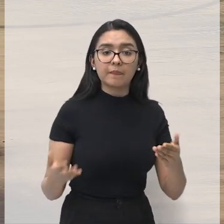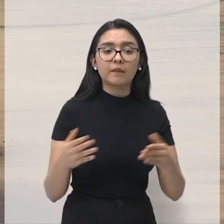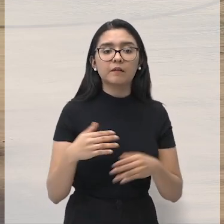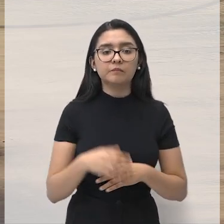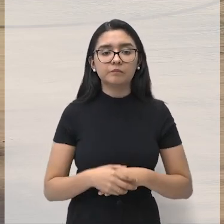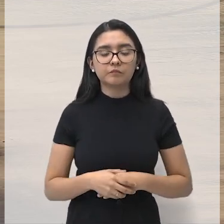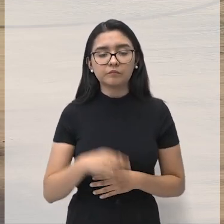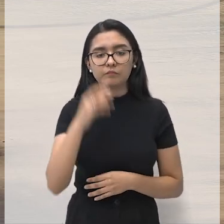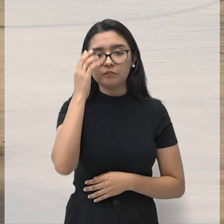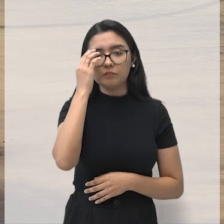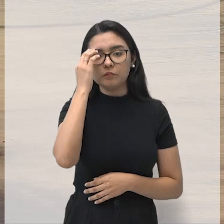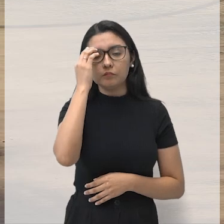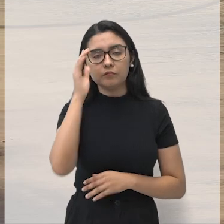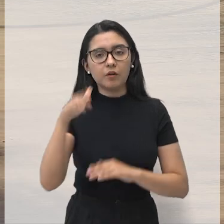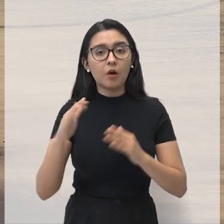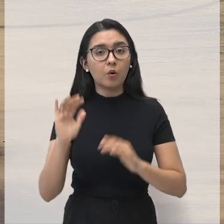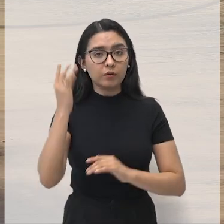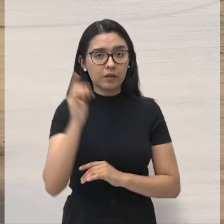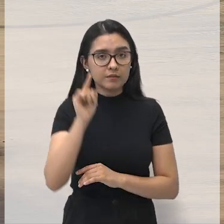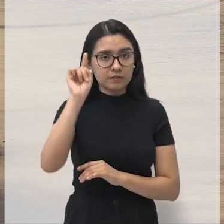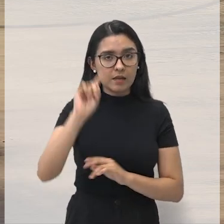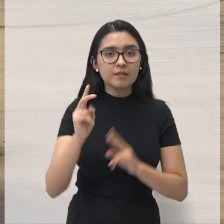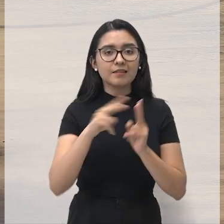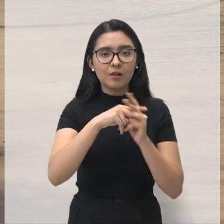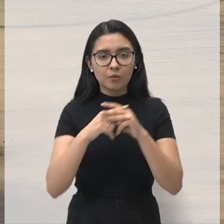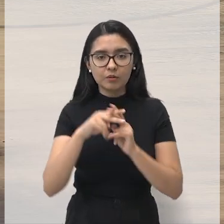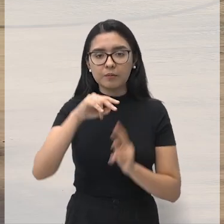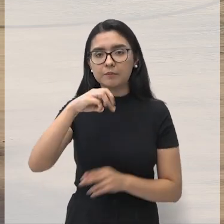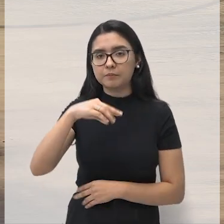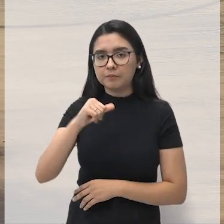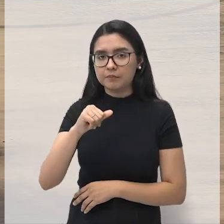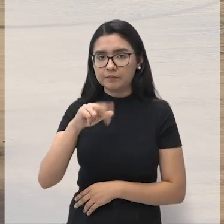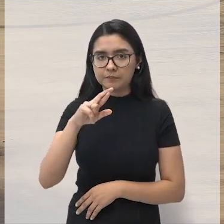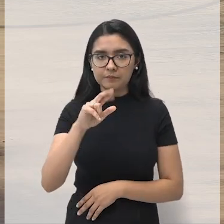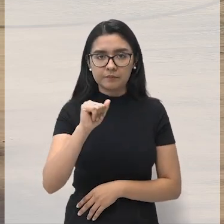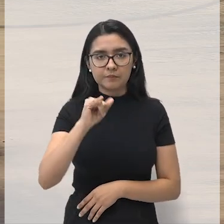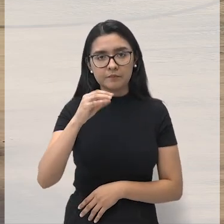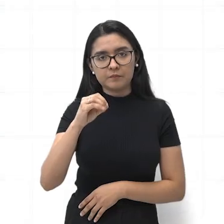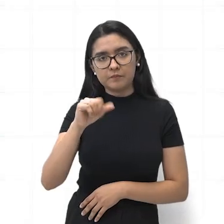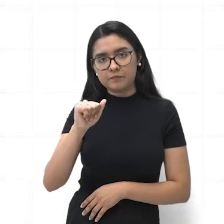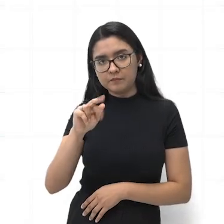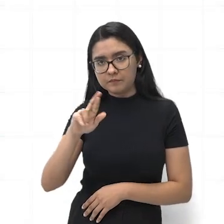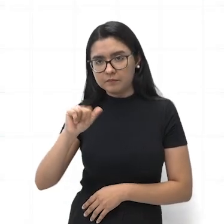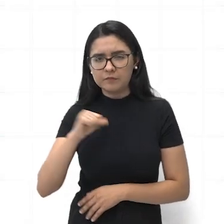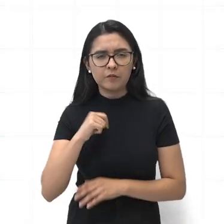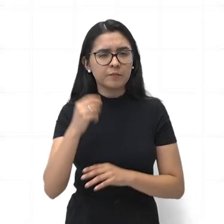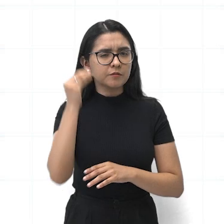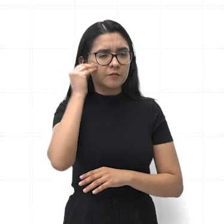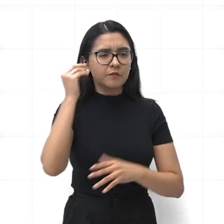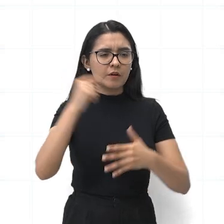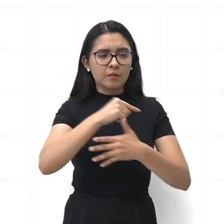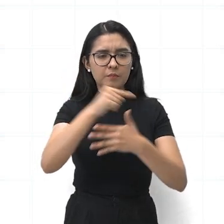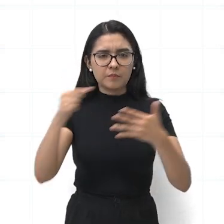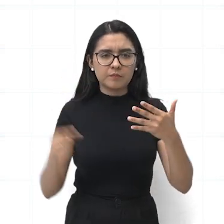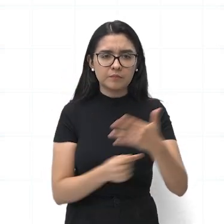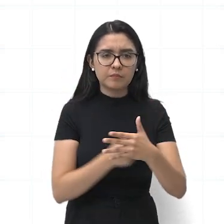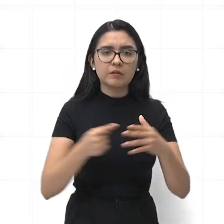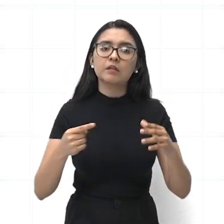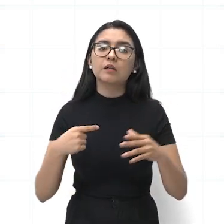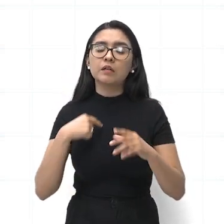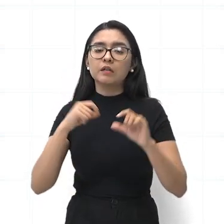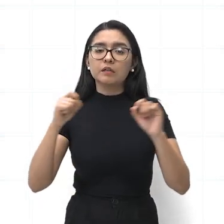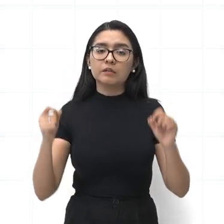eles vivem a luta marajoara. Vamos ver um pouquinho mais das características dessa luta. A